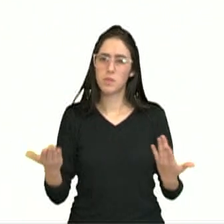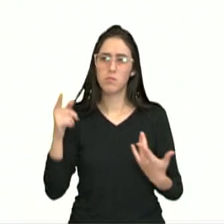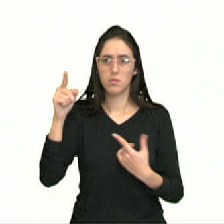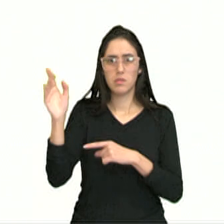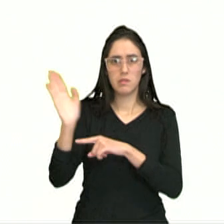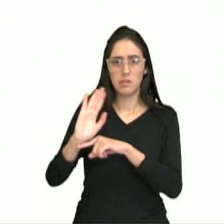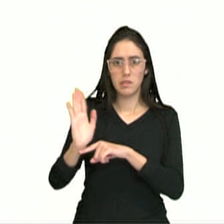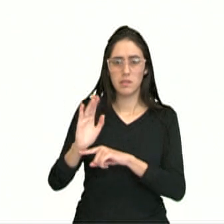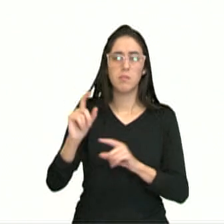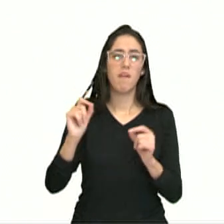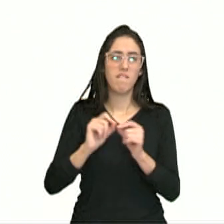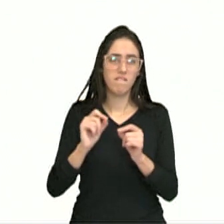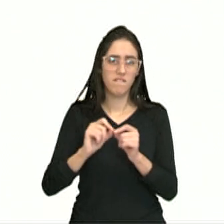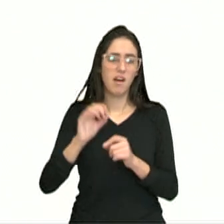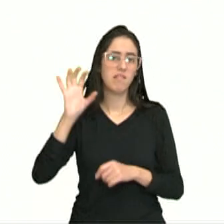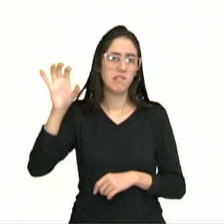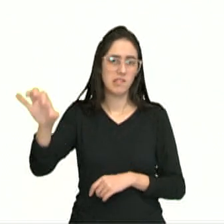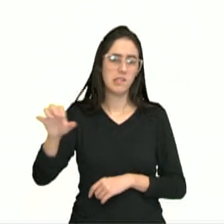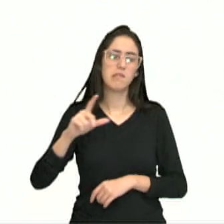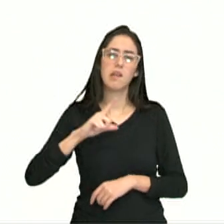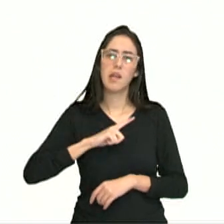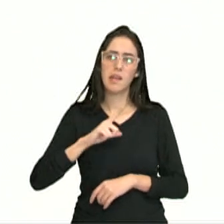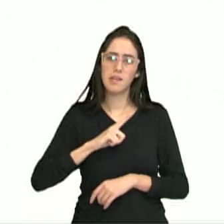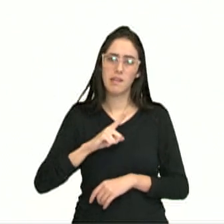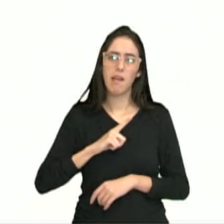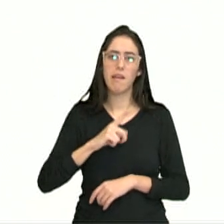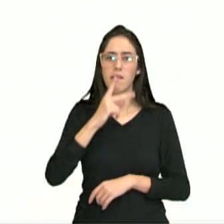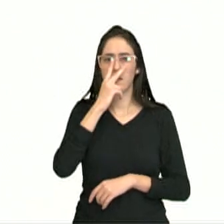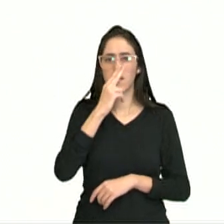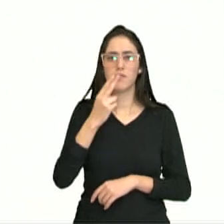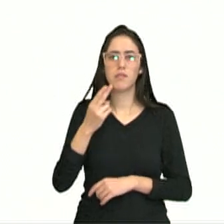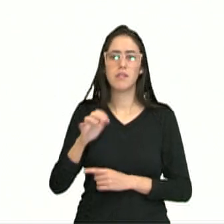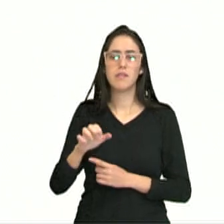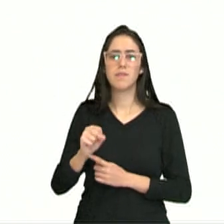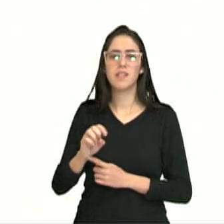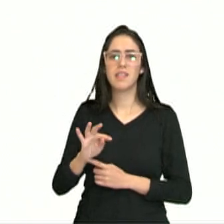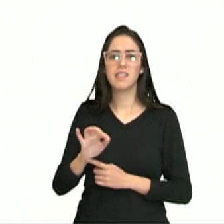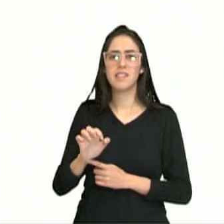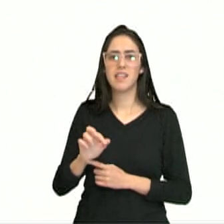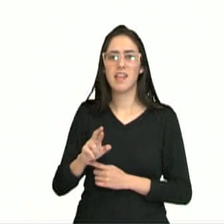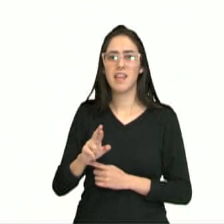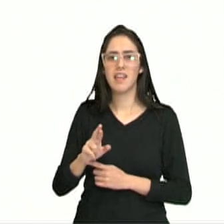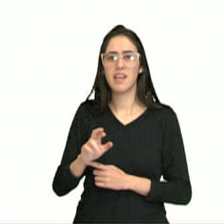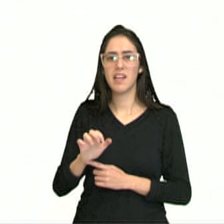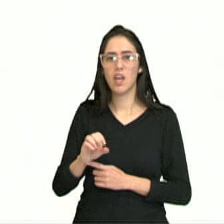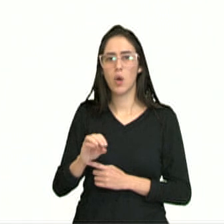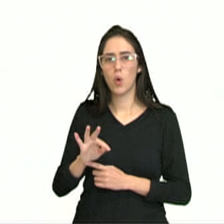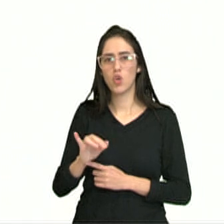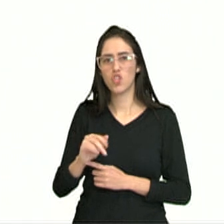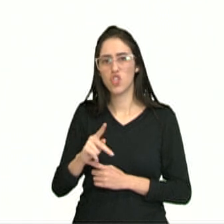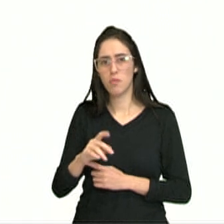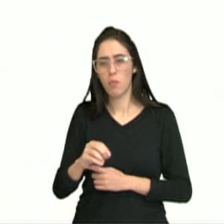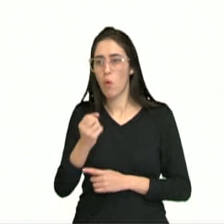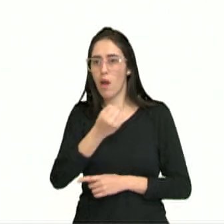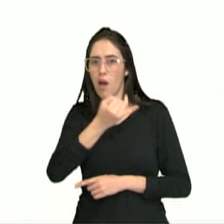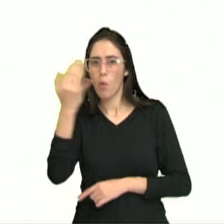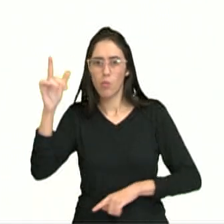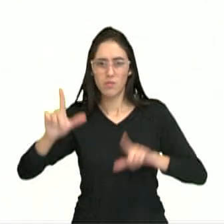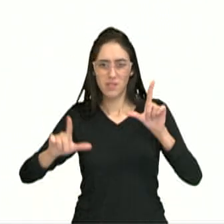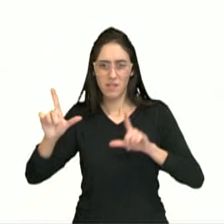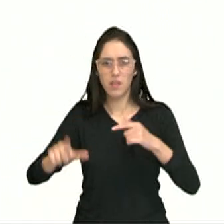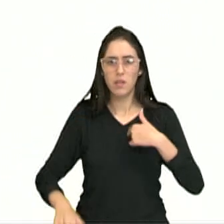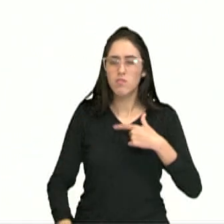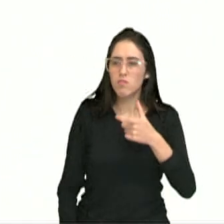muito isso, trabalha com estereótipos, né? Muitas vezes a televisão também, alguns programas televisivos, a gente assiste